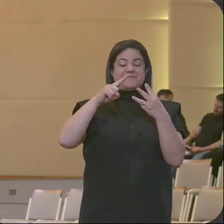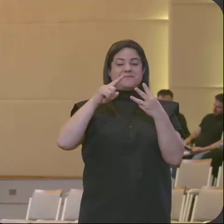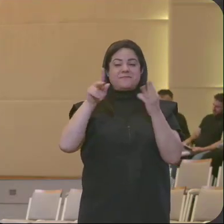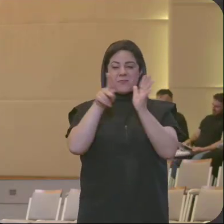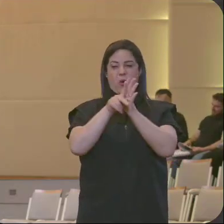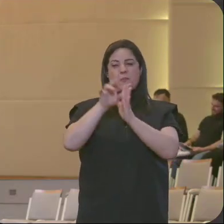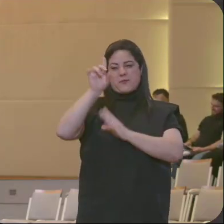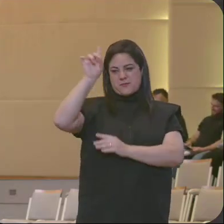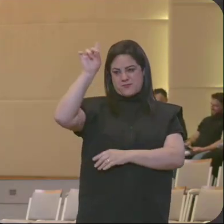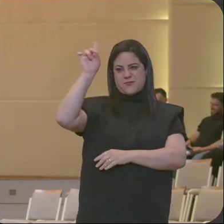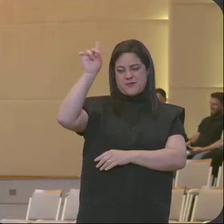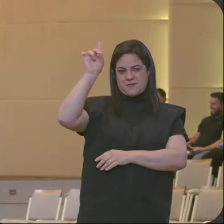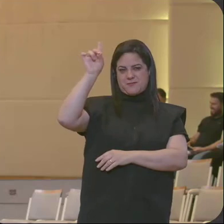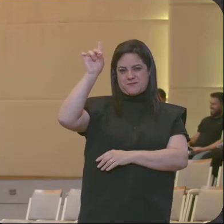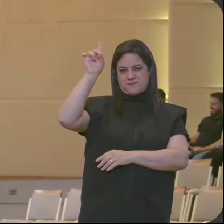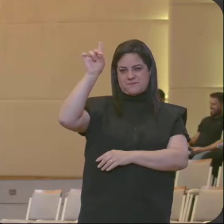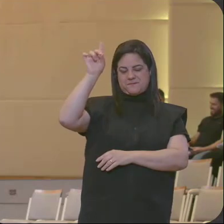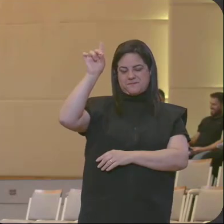sobrenatural,